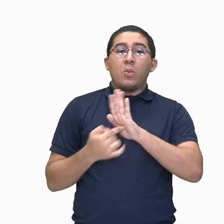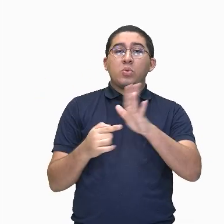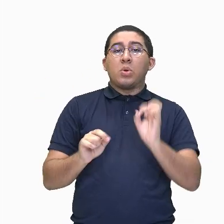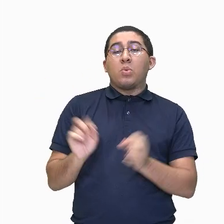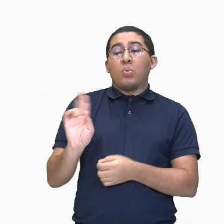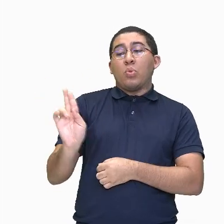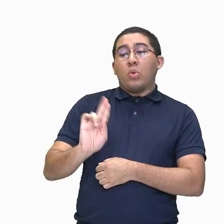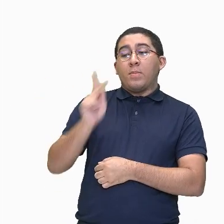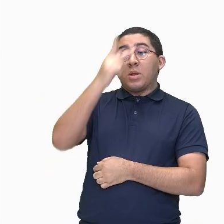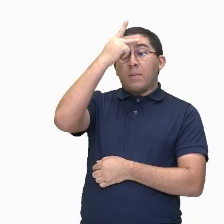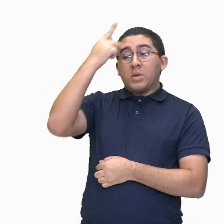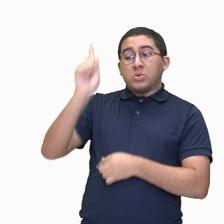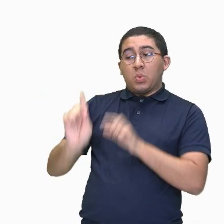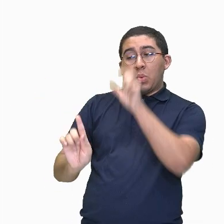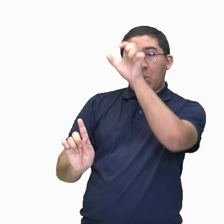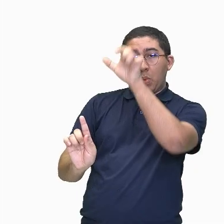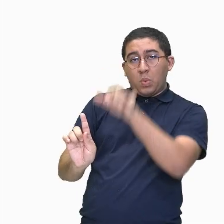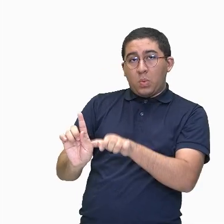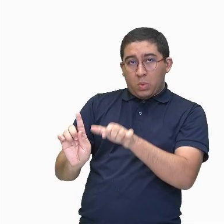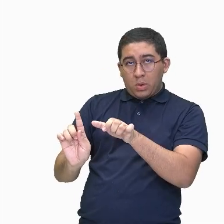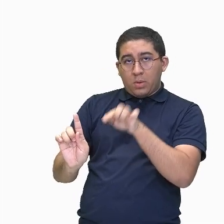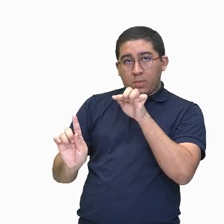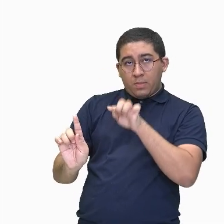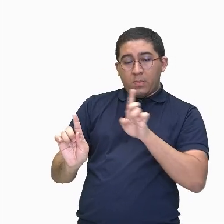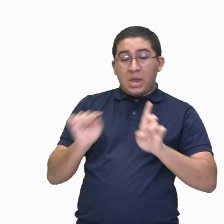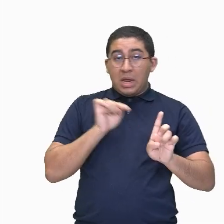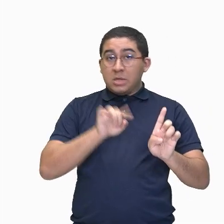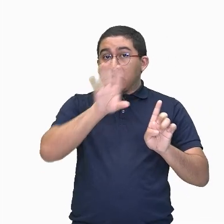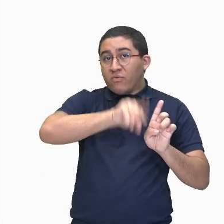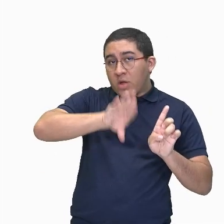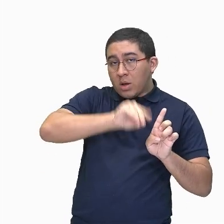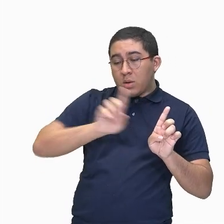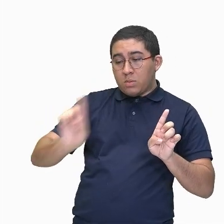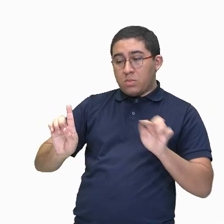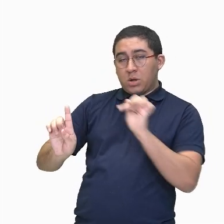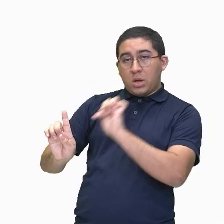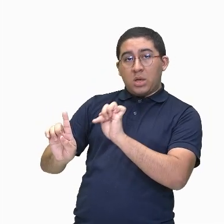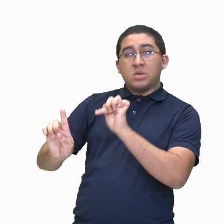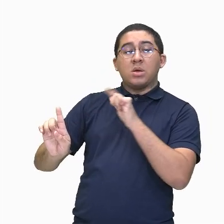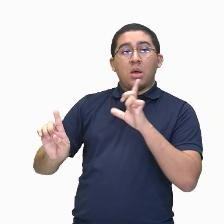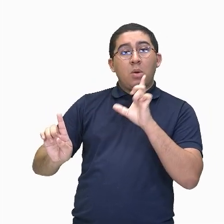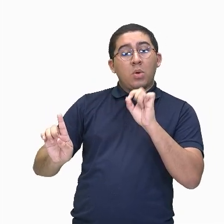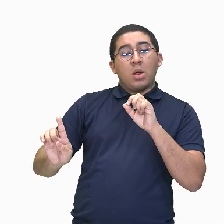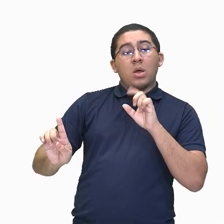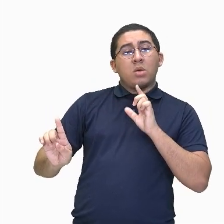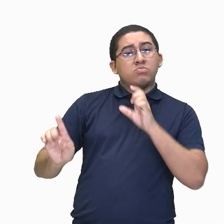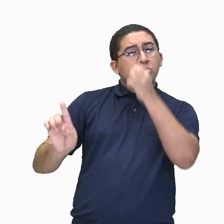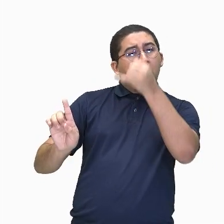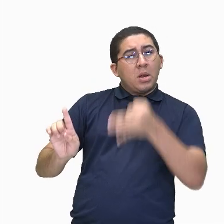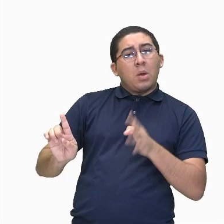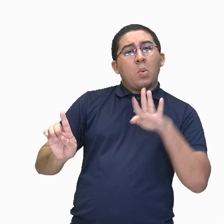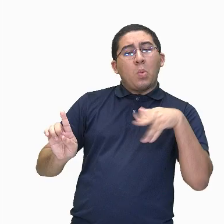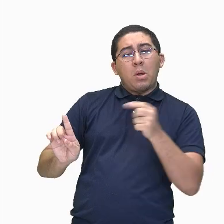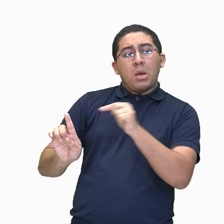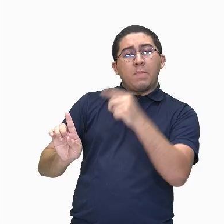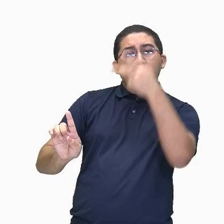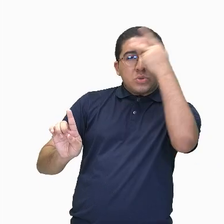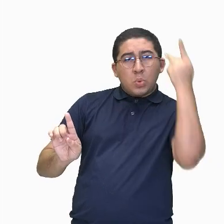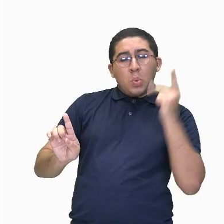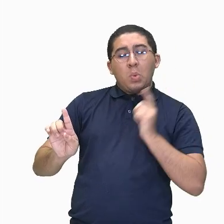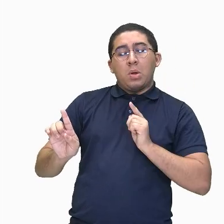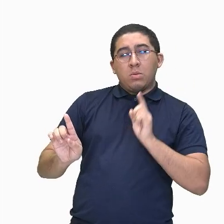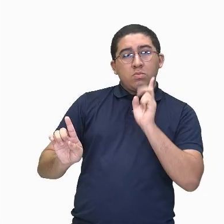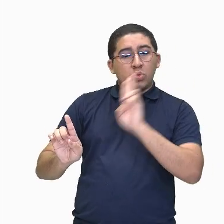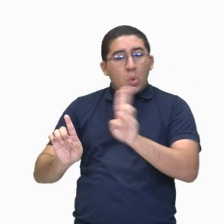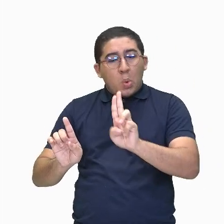do entrevistado, ele diz a profissão dele e o local onde ele está, né? Então, observe